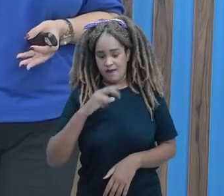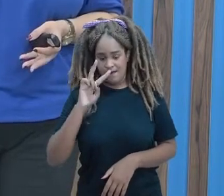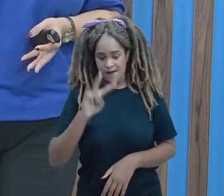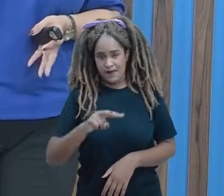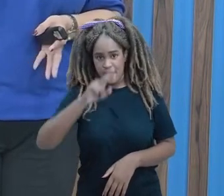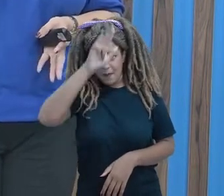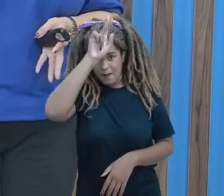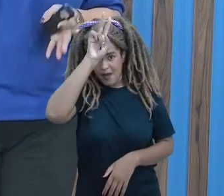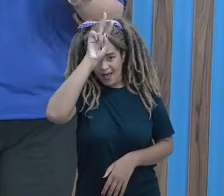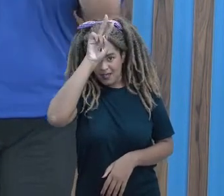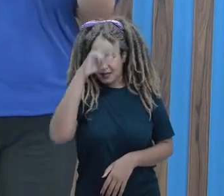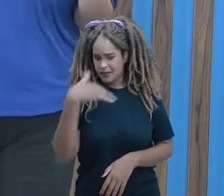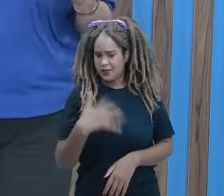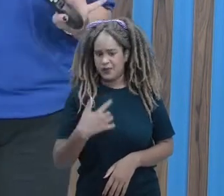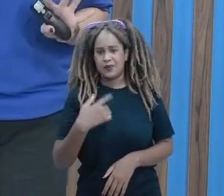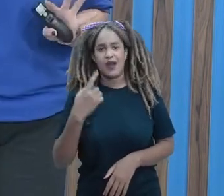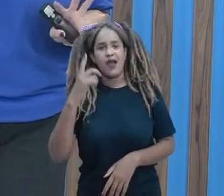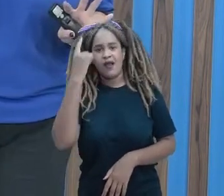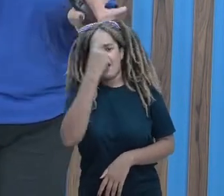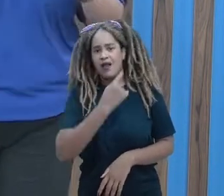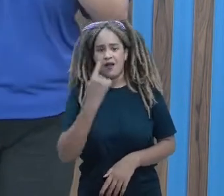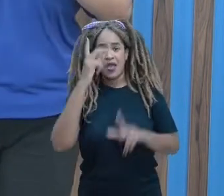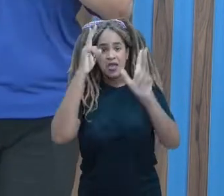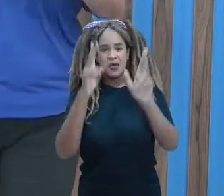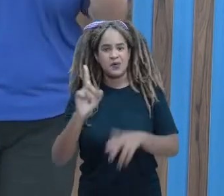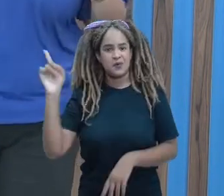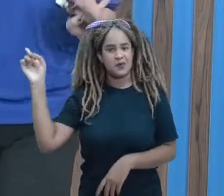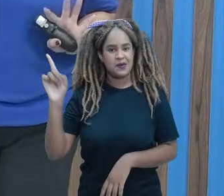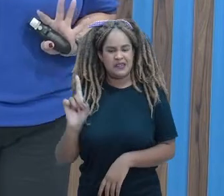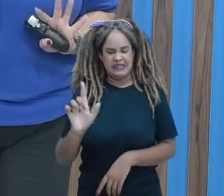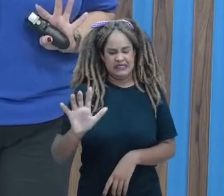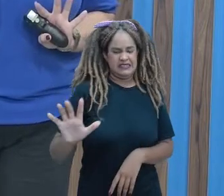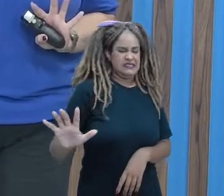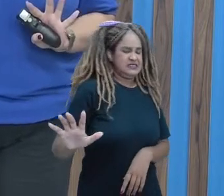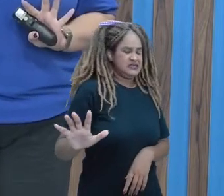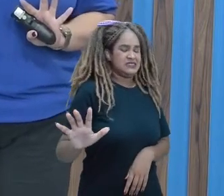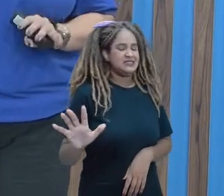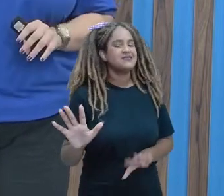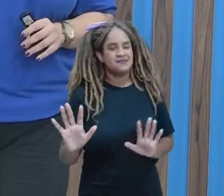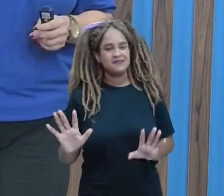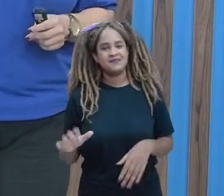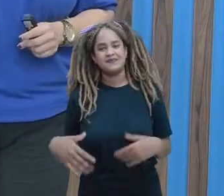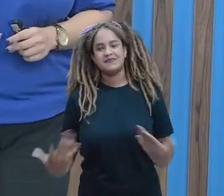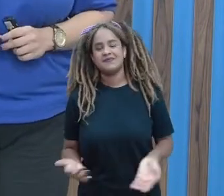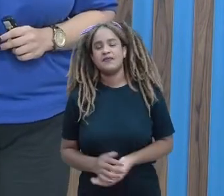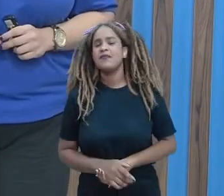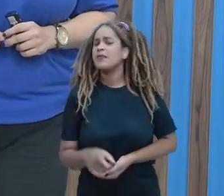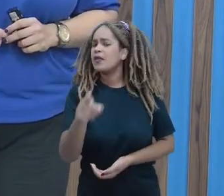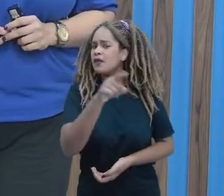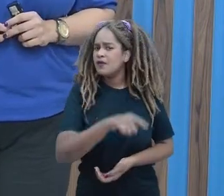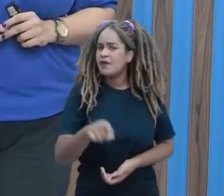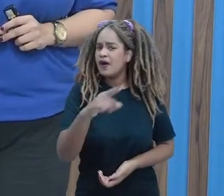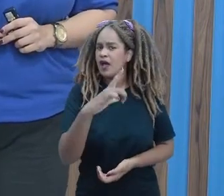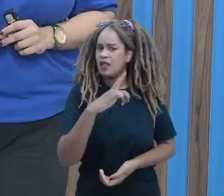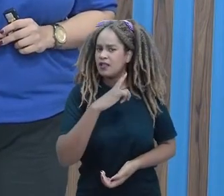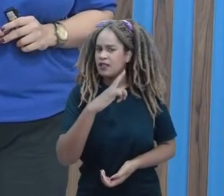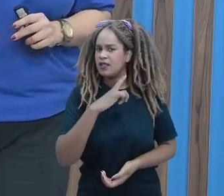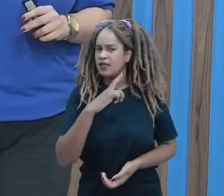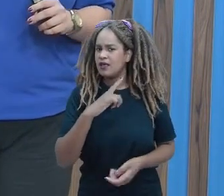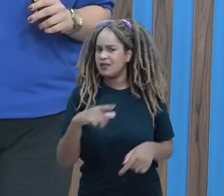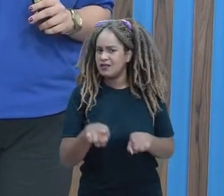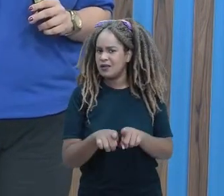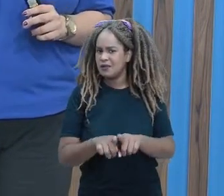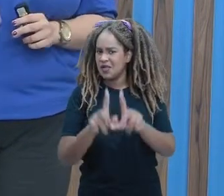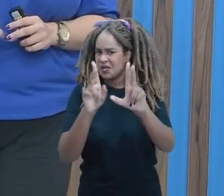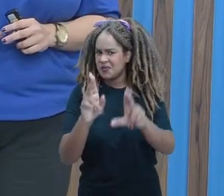uma barata é essa aí, viu? Deus me livre. Então, ó, repulsão total. E você, tem alguma situação que você